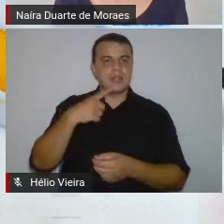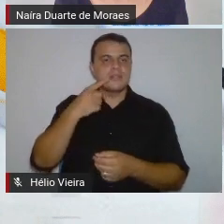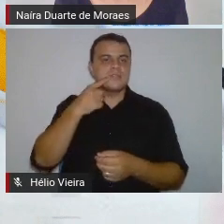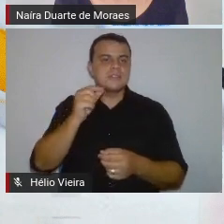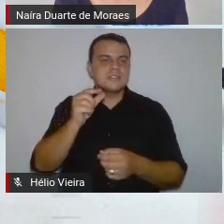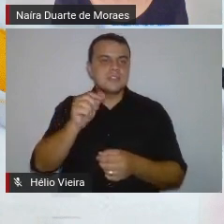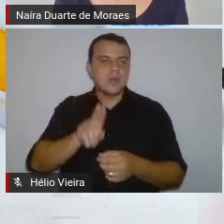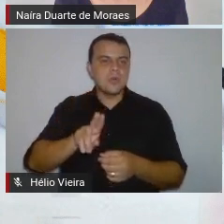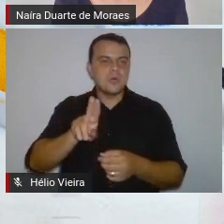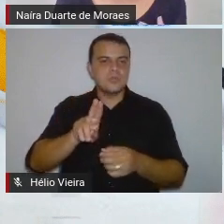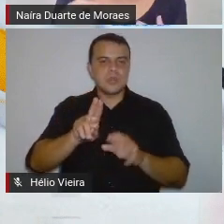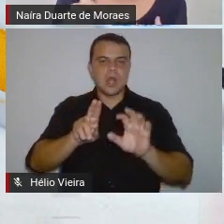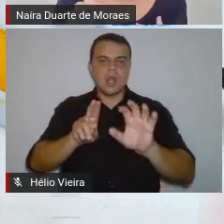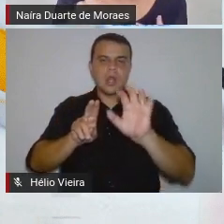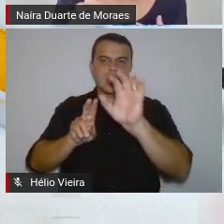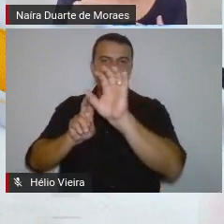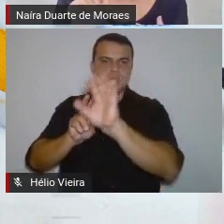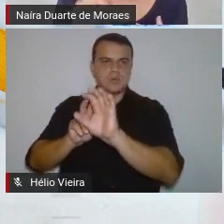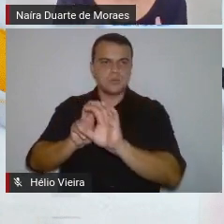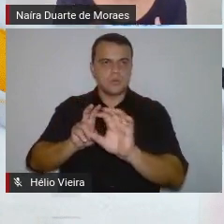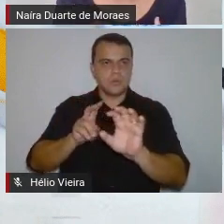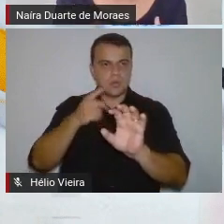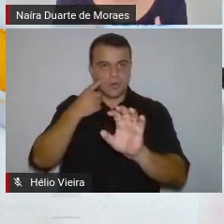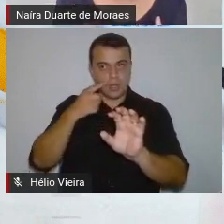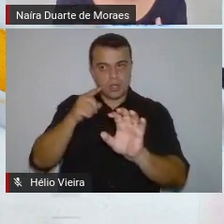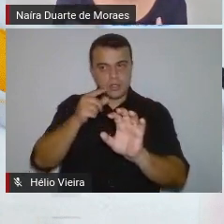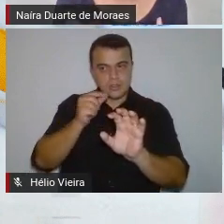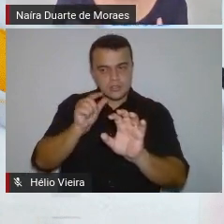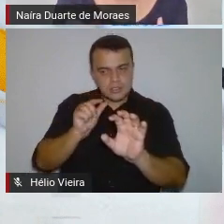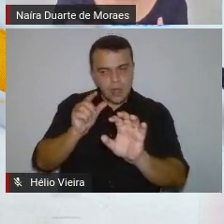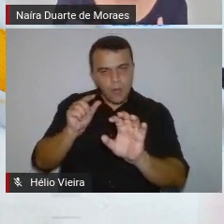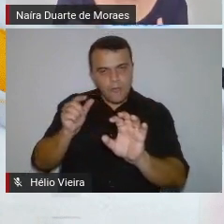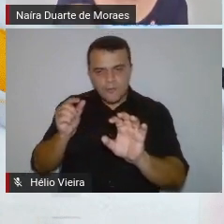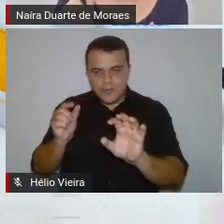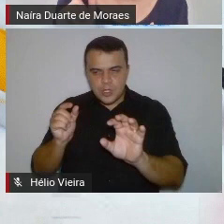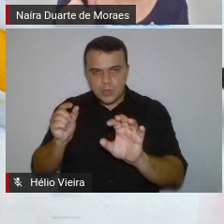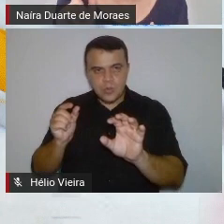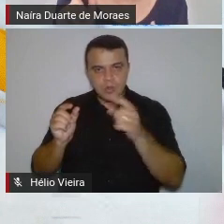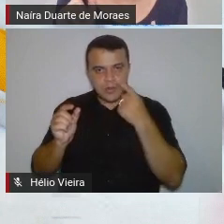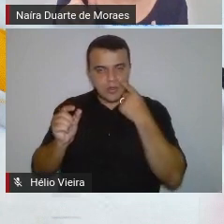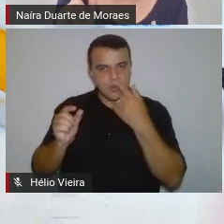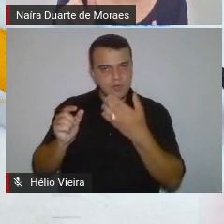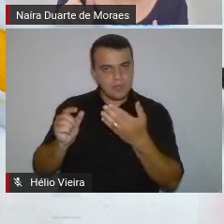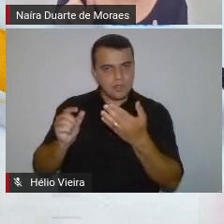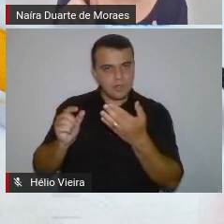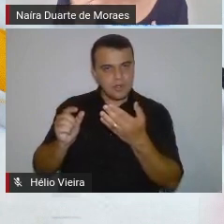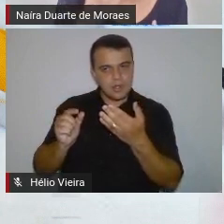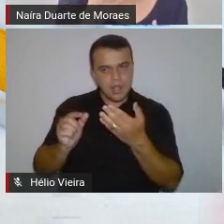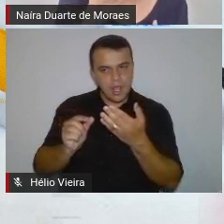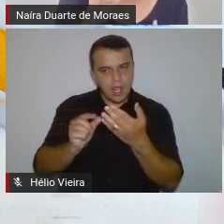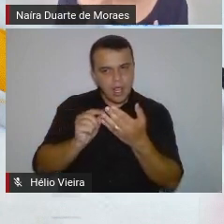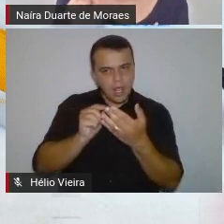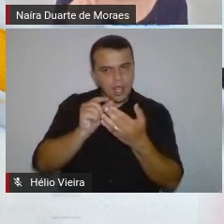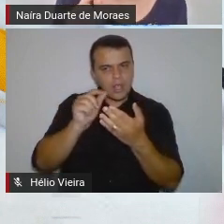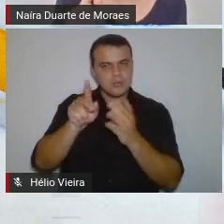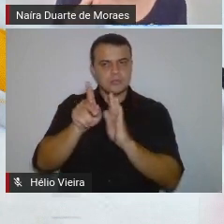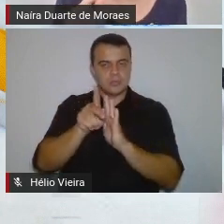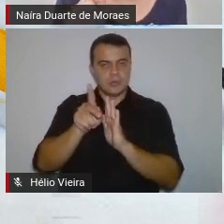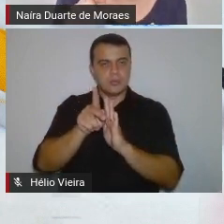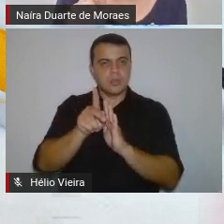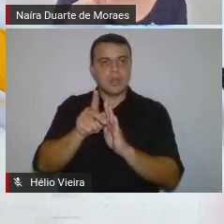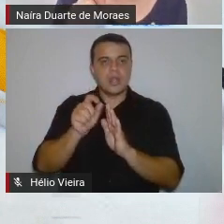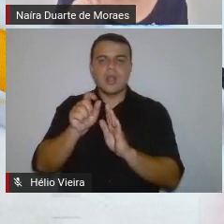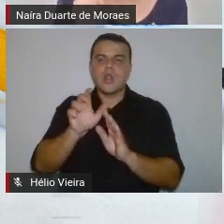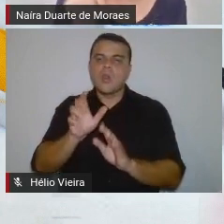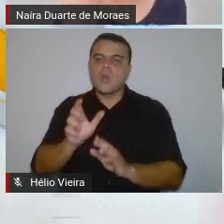ele em regiões específicas. Ó, tá aí, ó, salzinho mais fino, tá vendo? Você espalhando em regiões específicas. E são